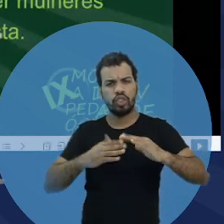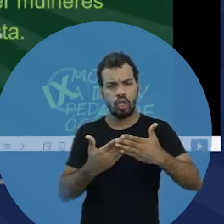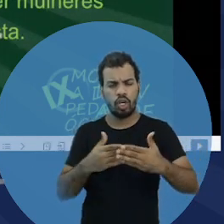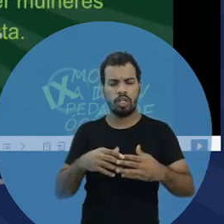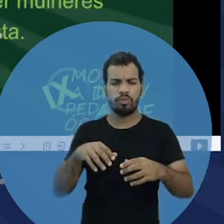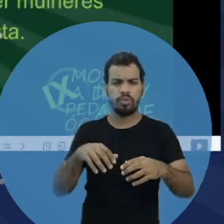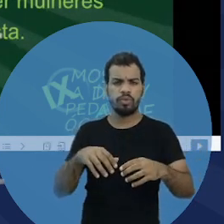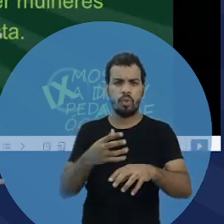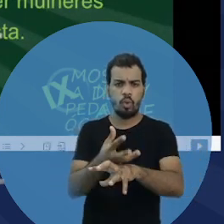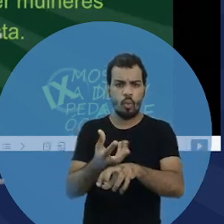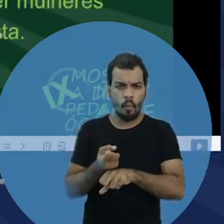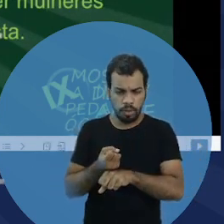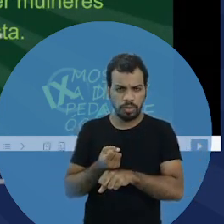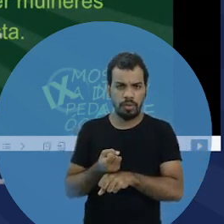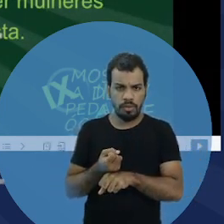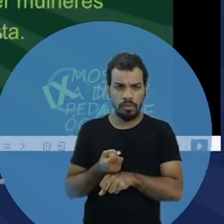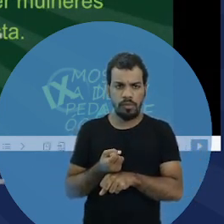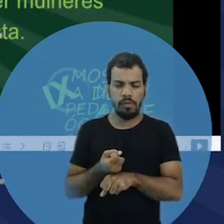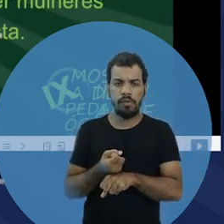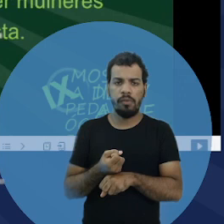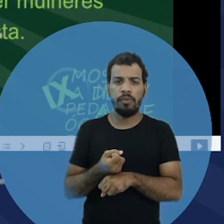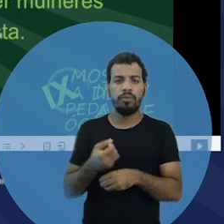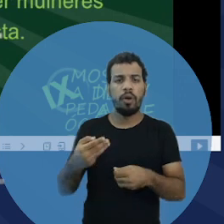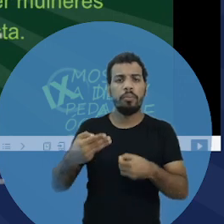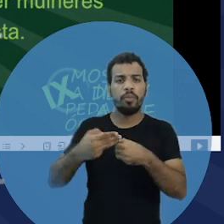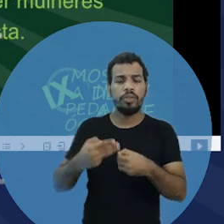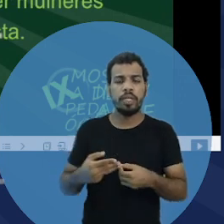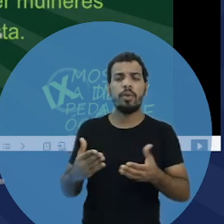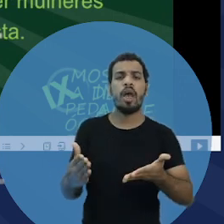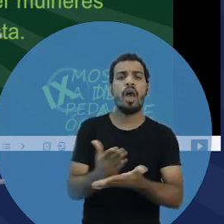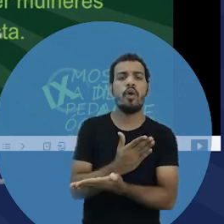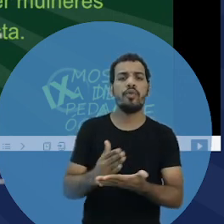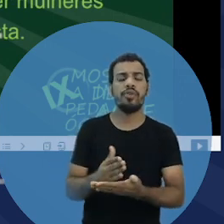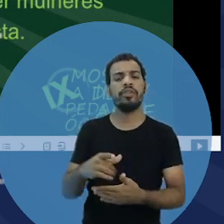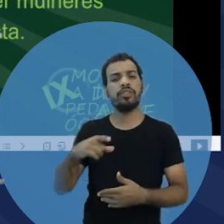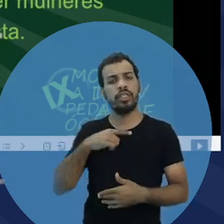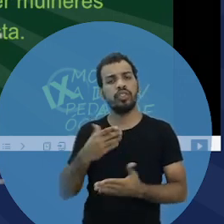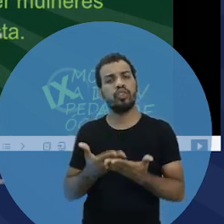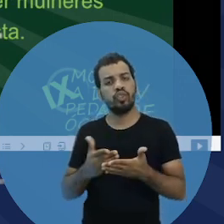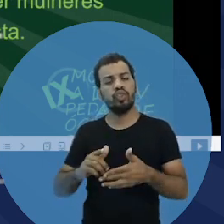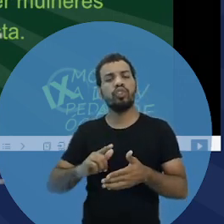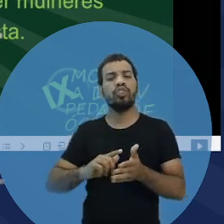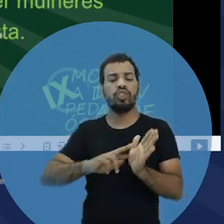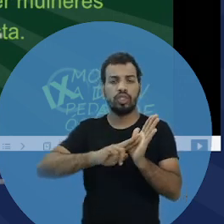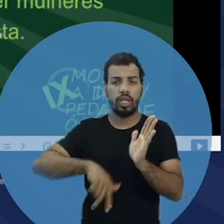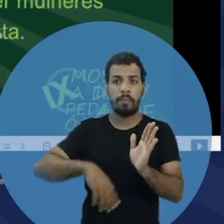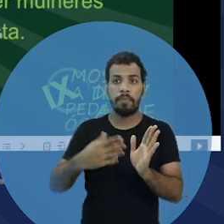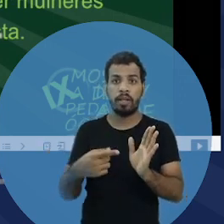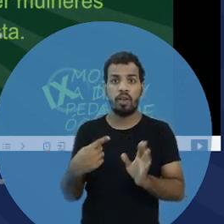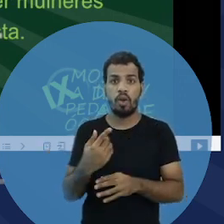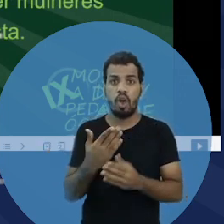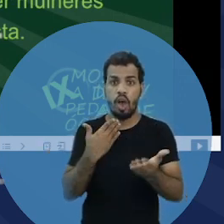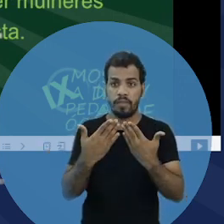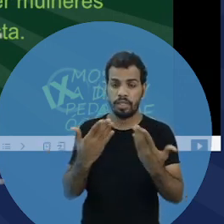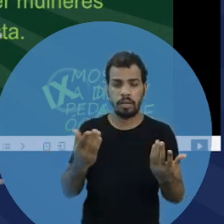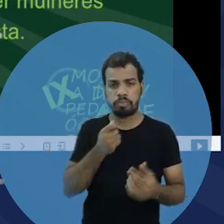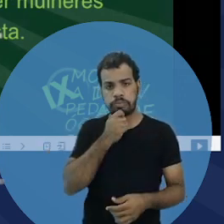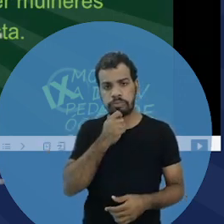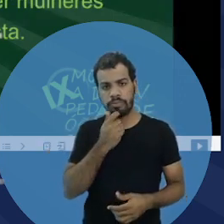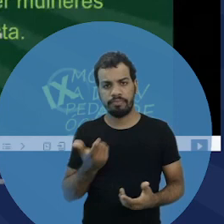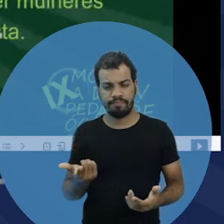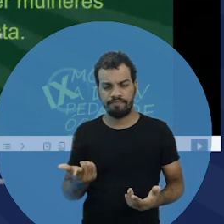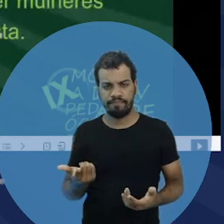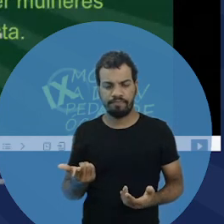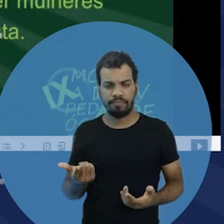que alguns municípios também têm os seus núcleos de gênero, mas a gente não conversava entre si. E é interessante como